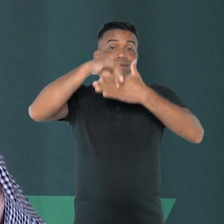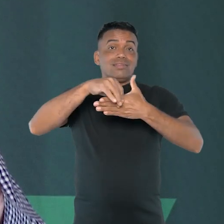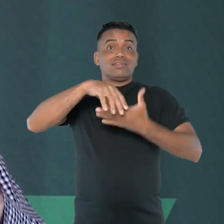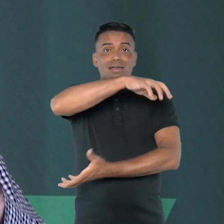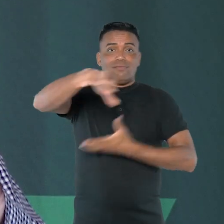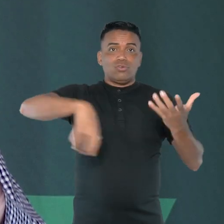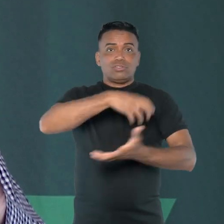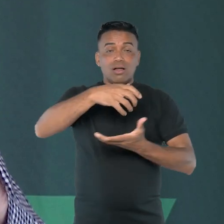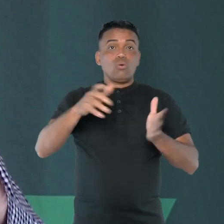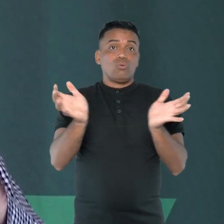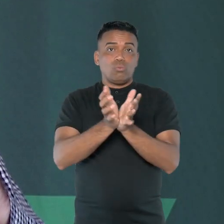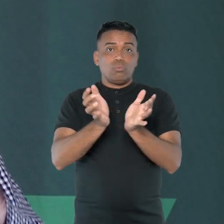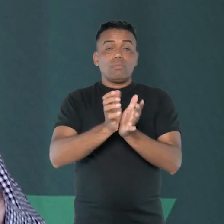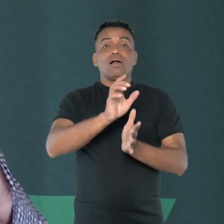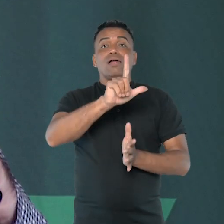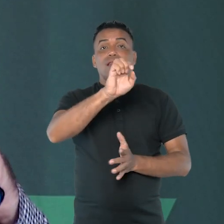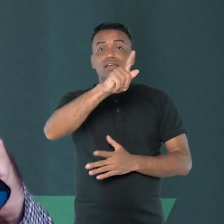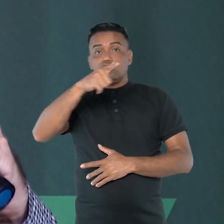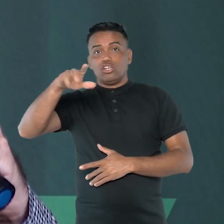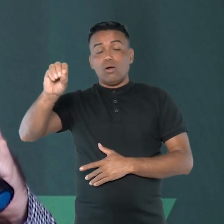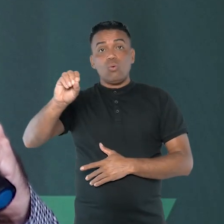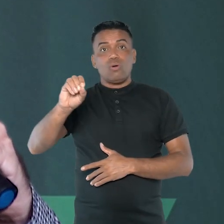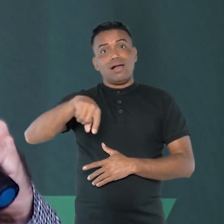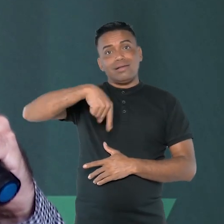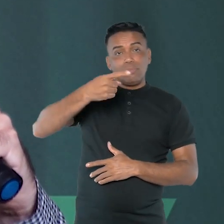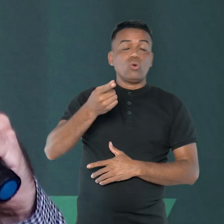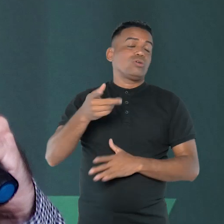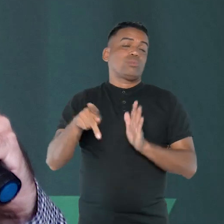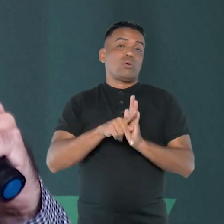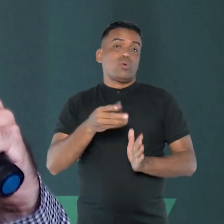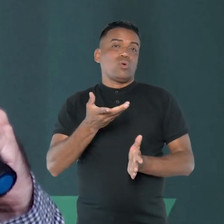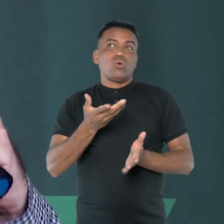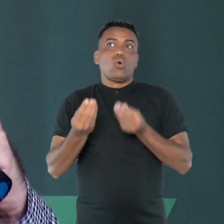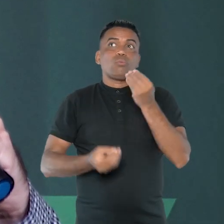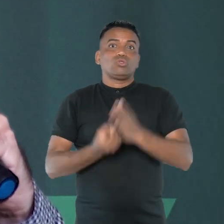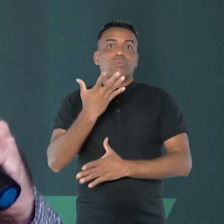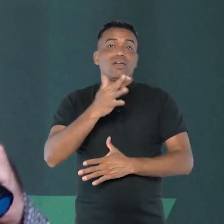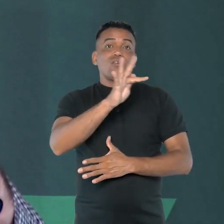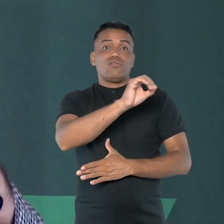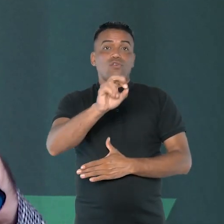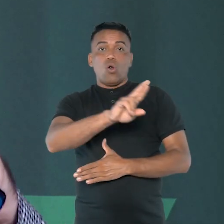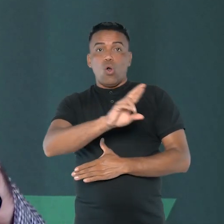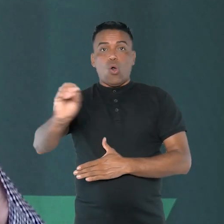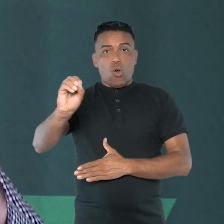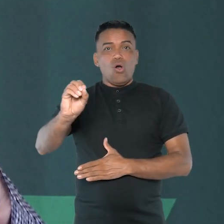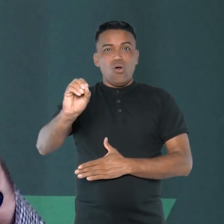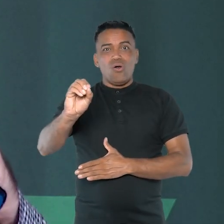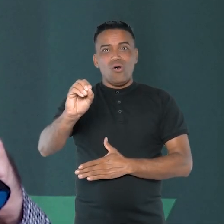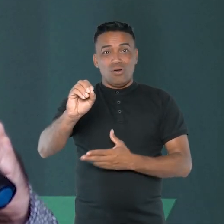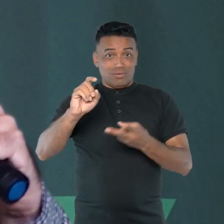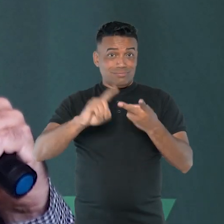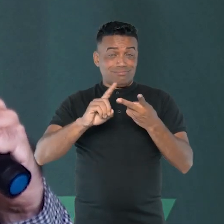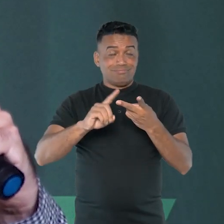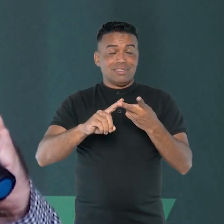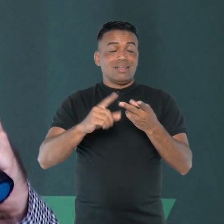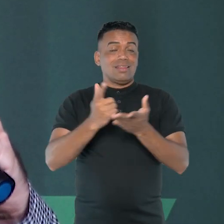Depois veio a biografia do forró, o Fole Roncou, o Fole Roncou, que é até uma biografia